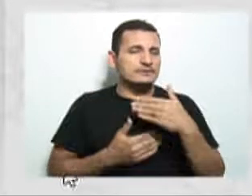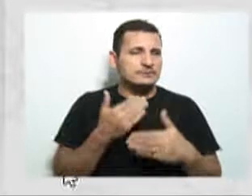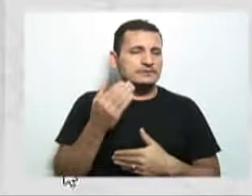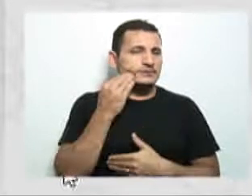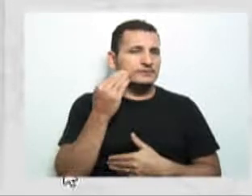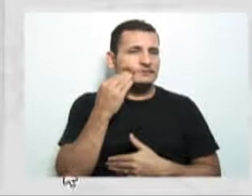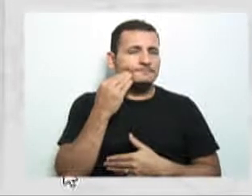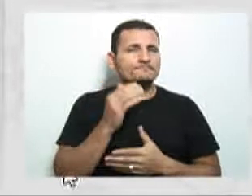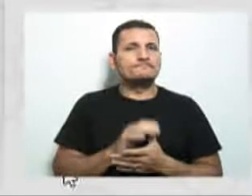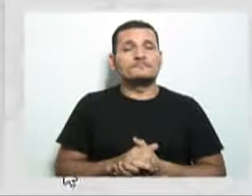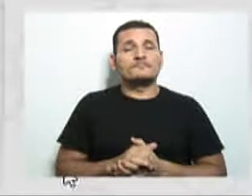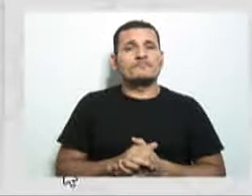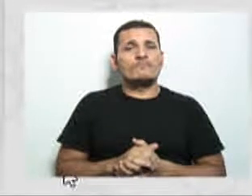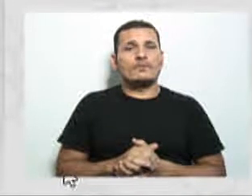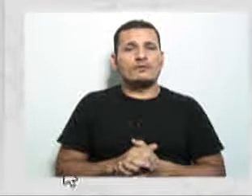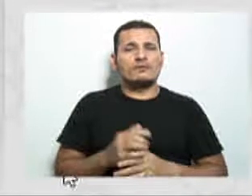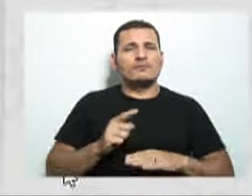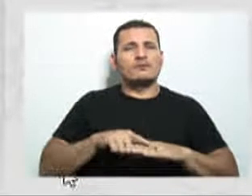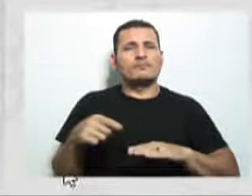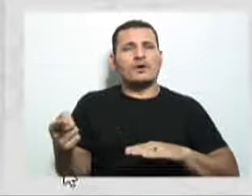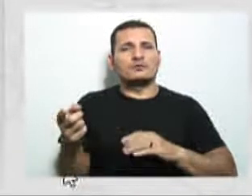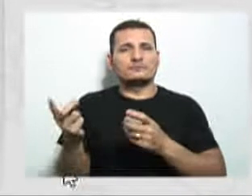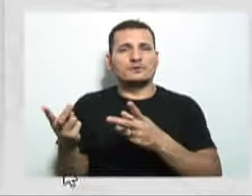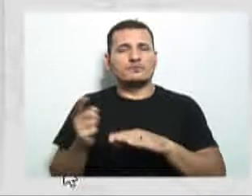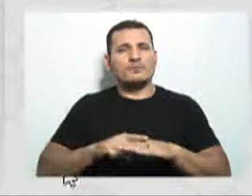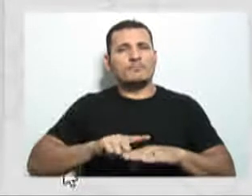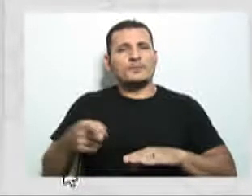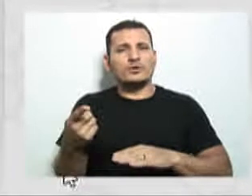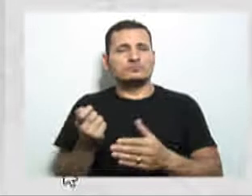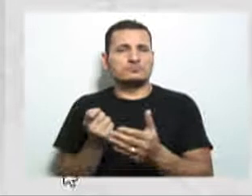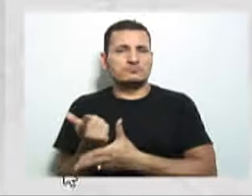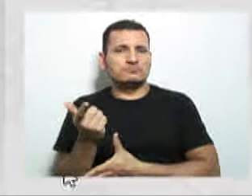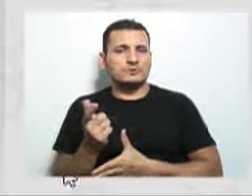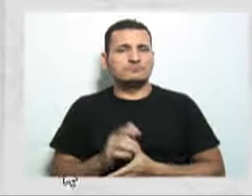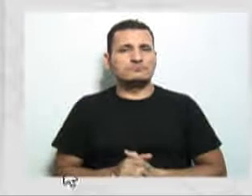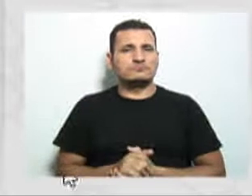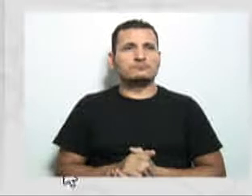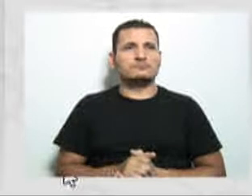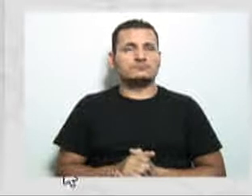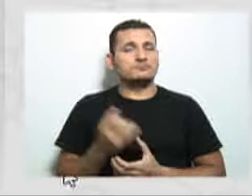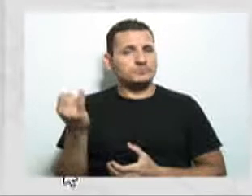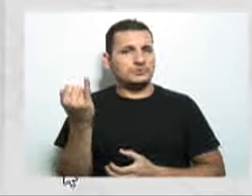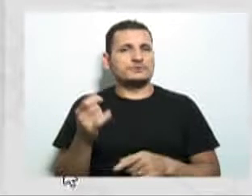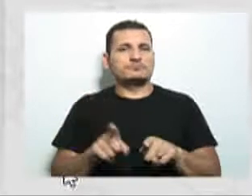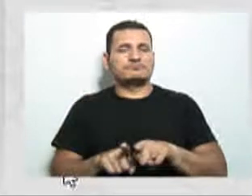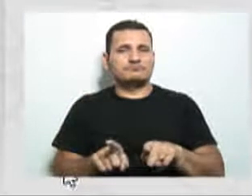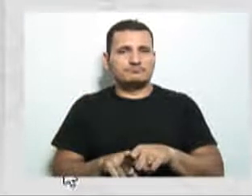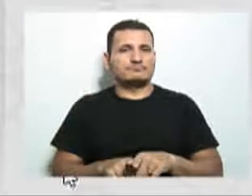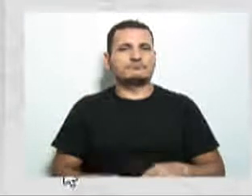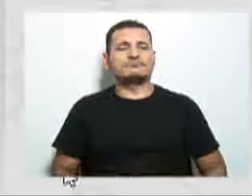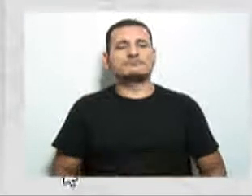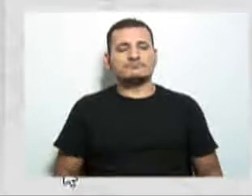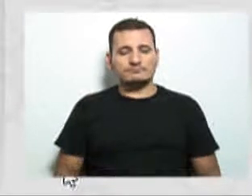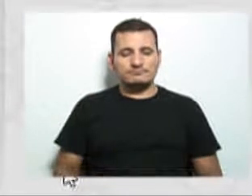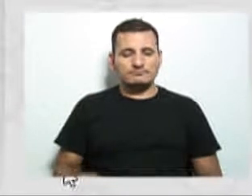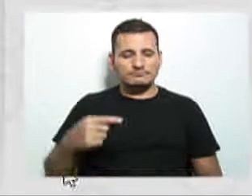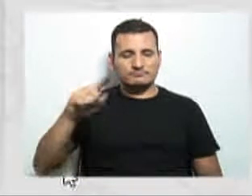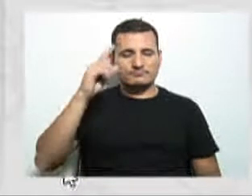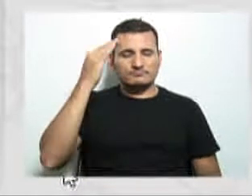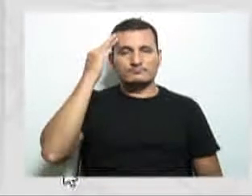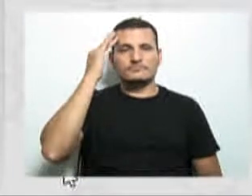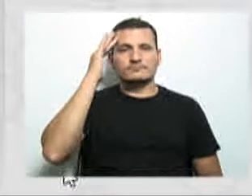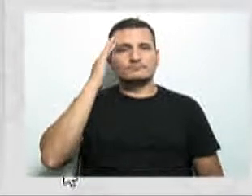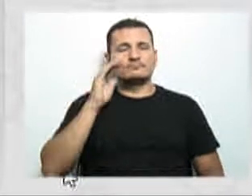pós-venda ou pós-compra, professor? Pois é, fundamental também. Fundamental para que a gente entenda